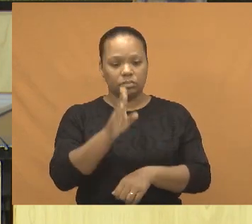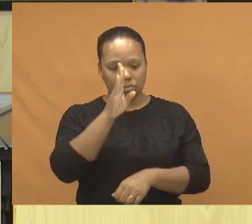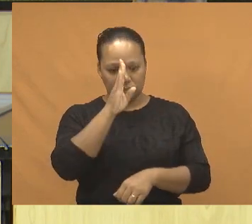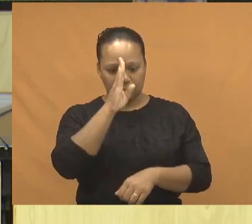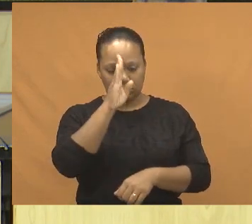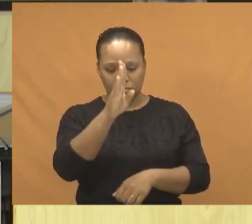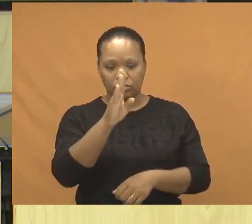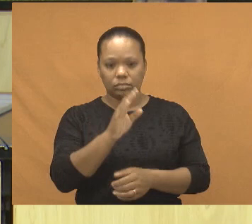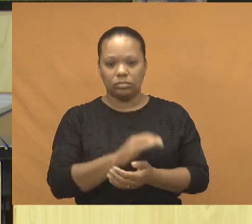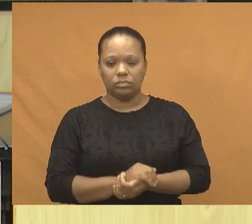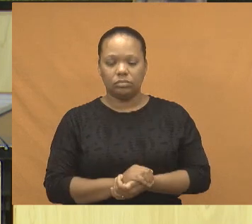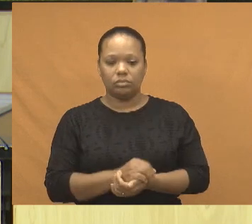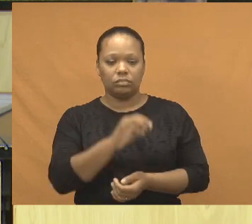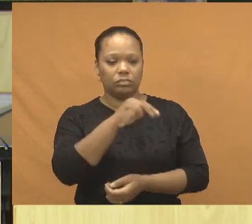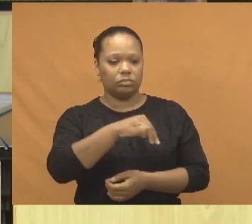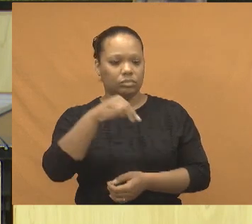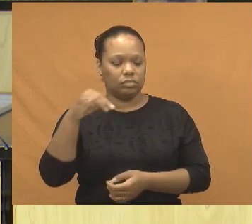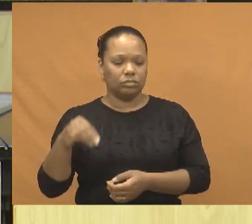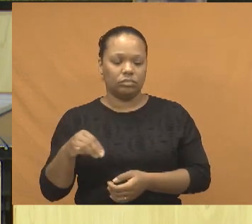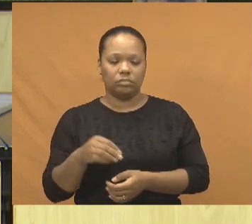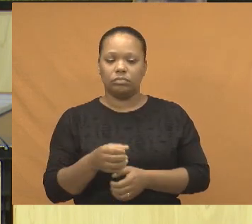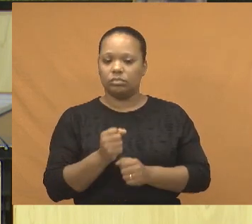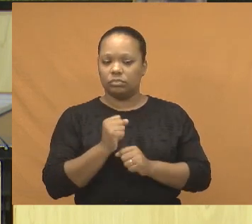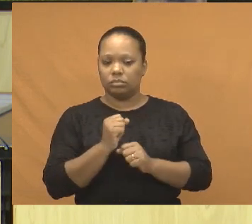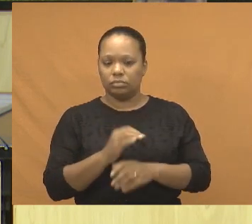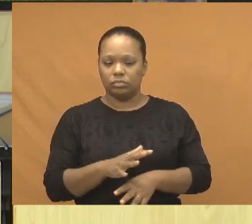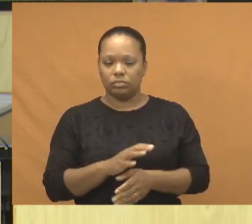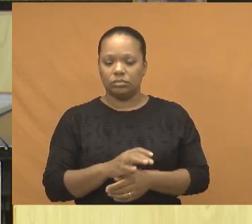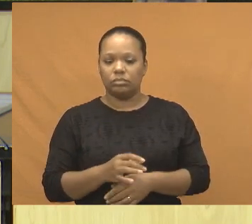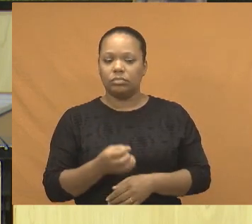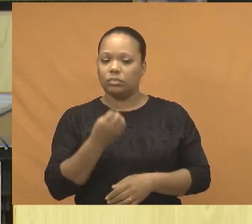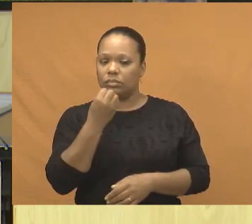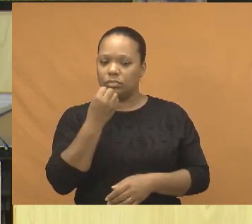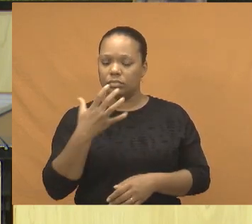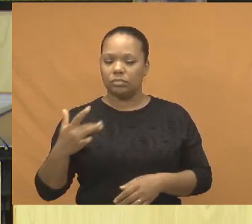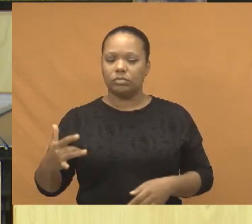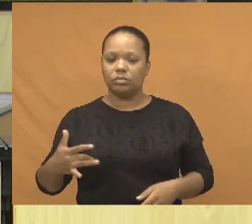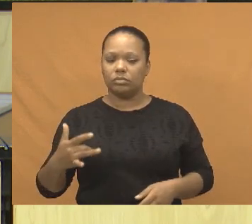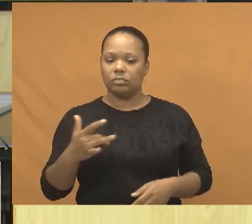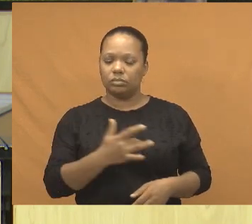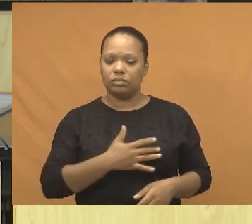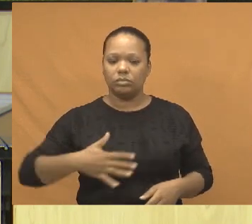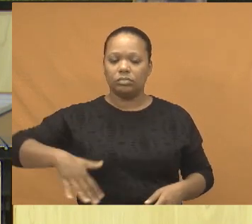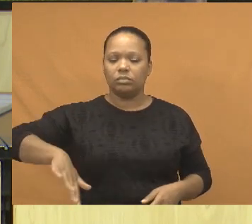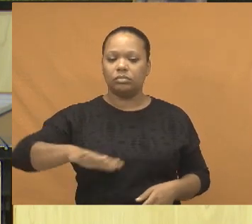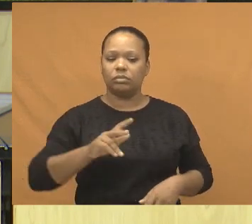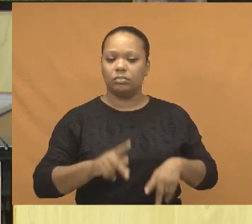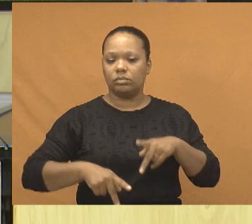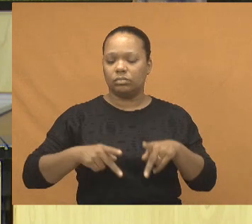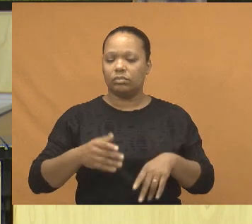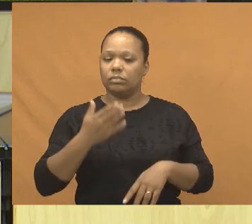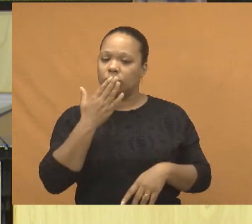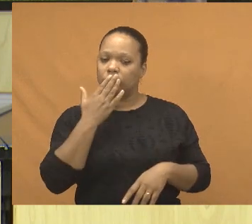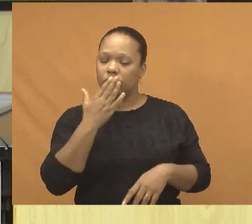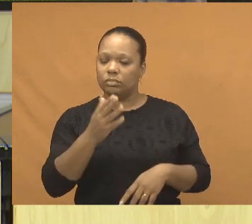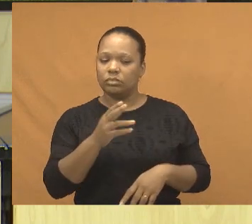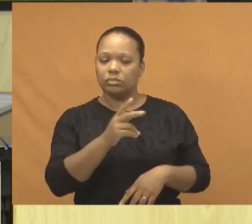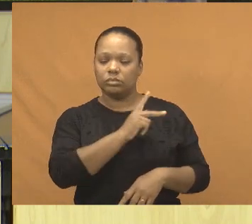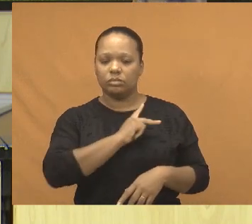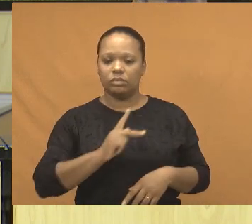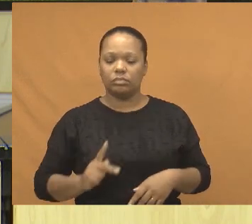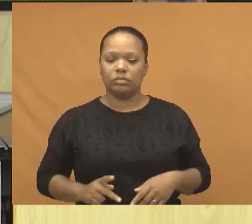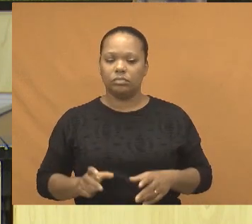principalmente o município, em seu círculo de atuação, do bem-estar de sua população, requeremos ao excelentíssimo senhor presidente desta